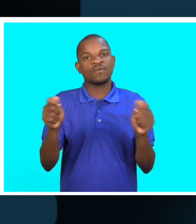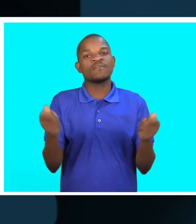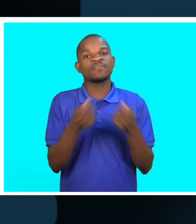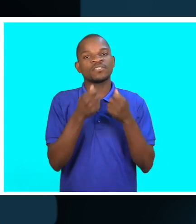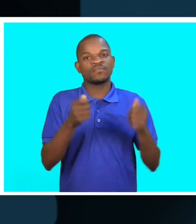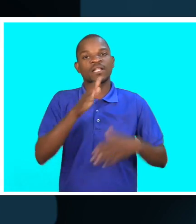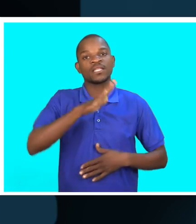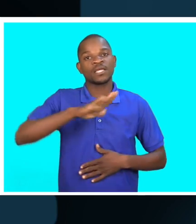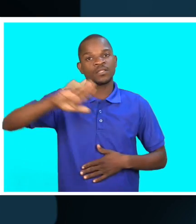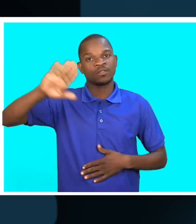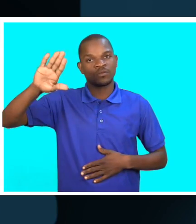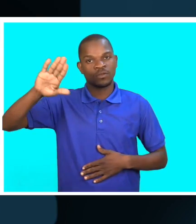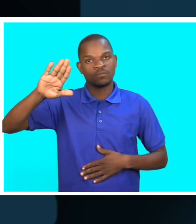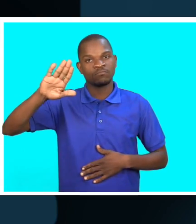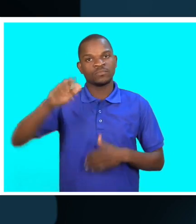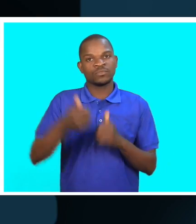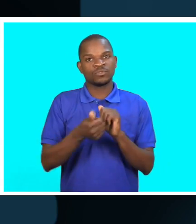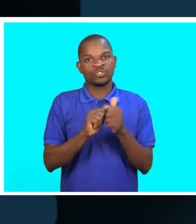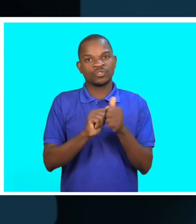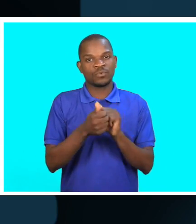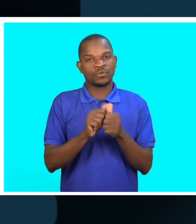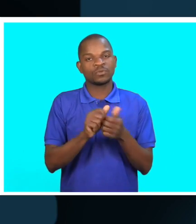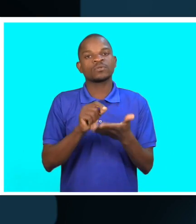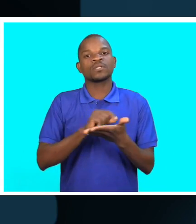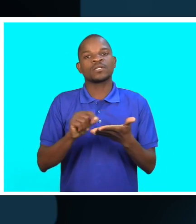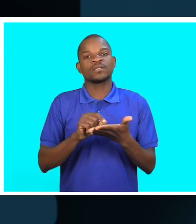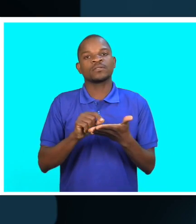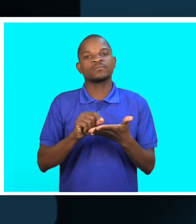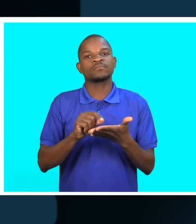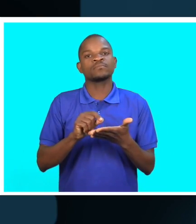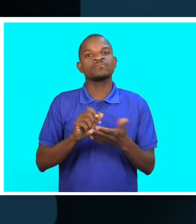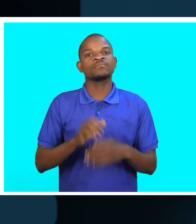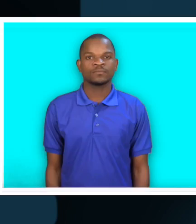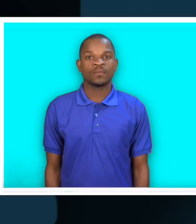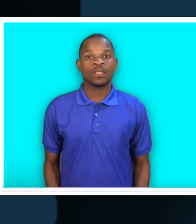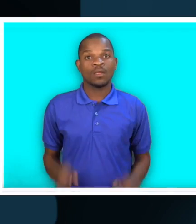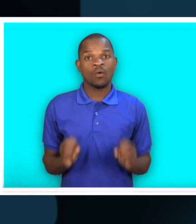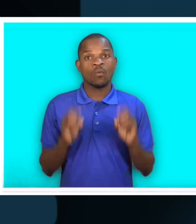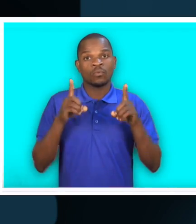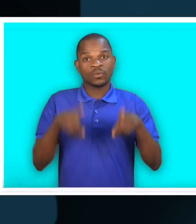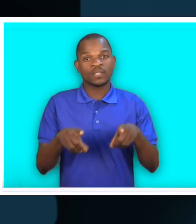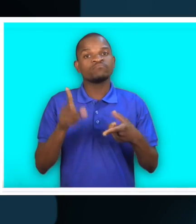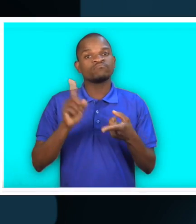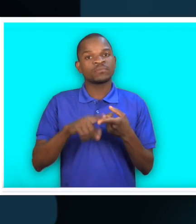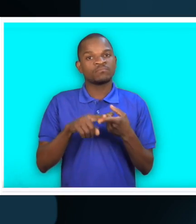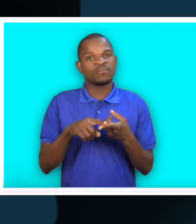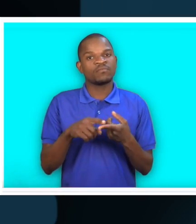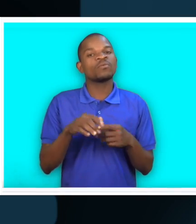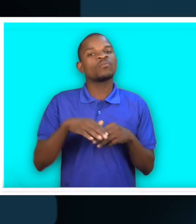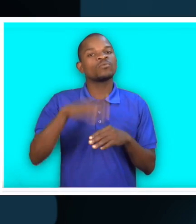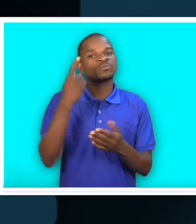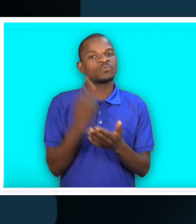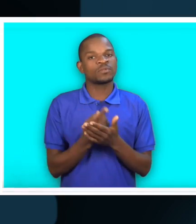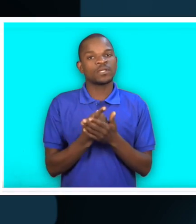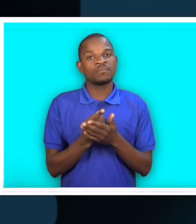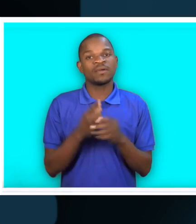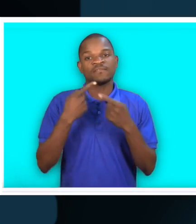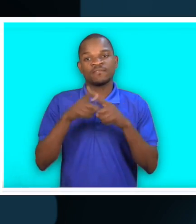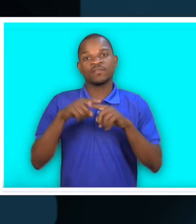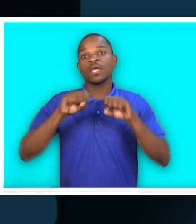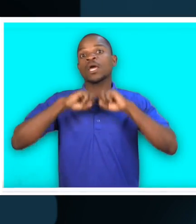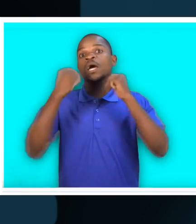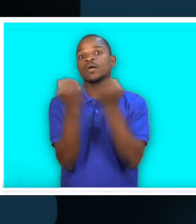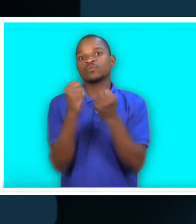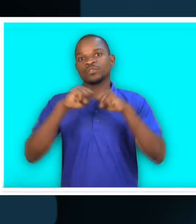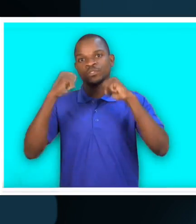a este Festival Nacional de Jogos Escolares. A oportunidade também serviu para